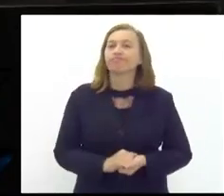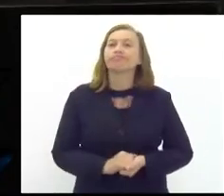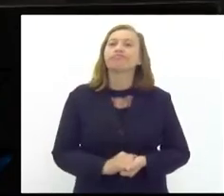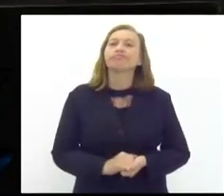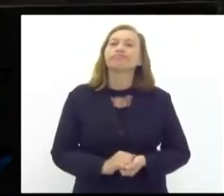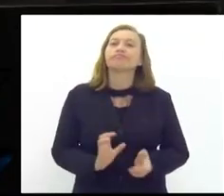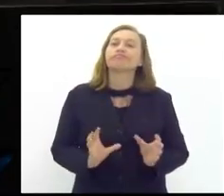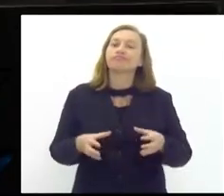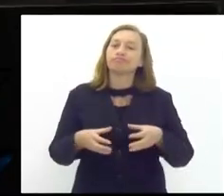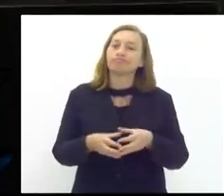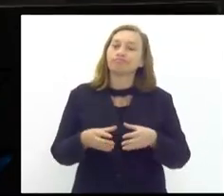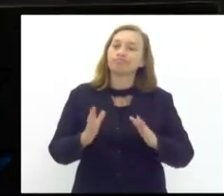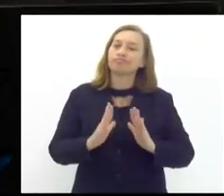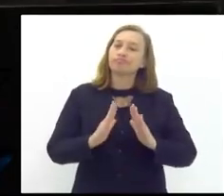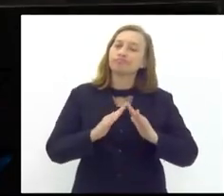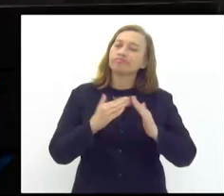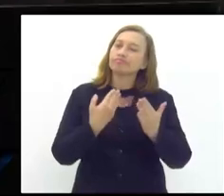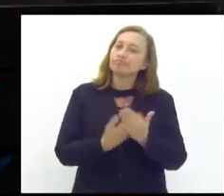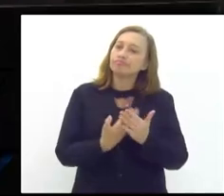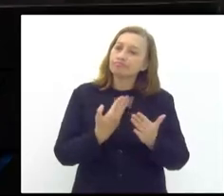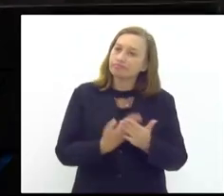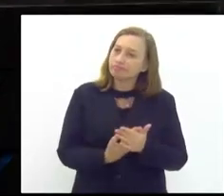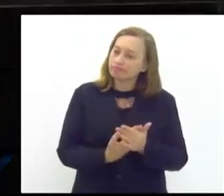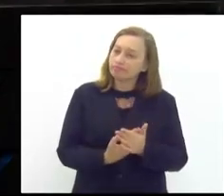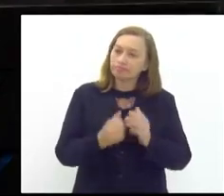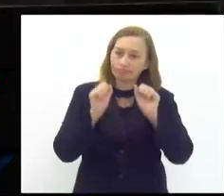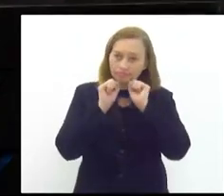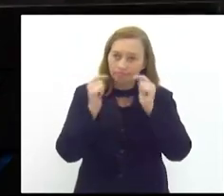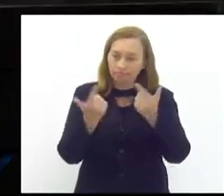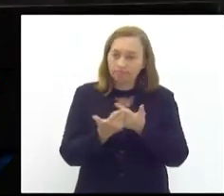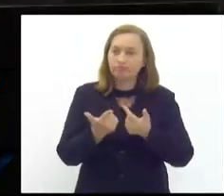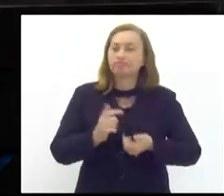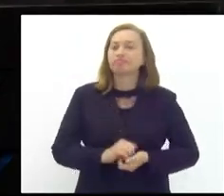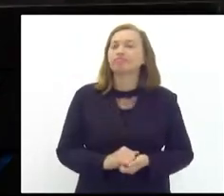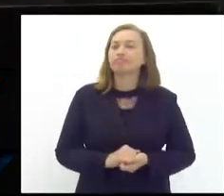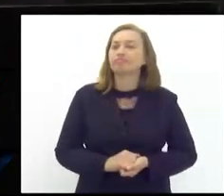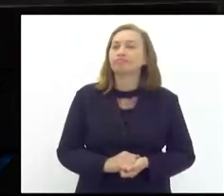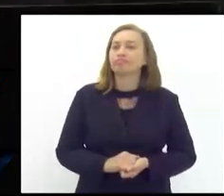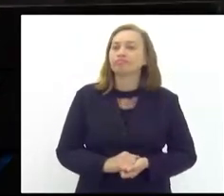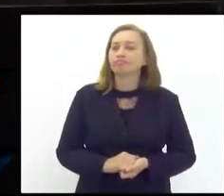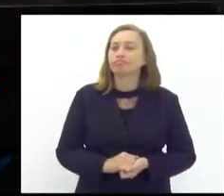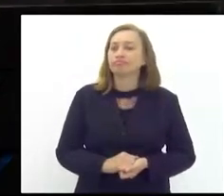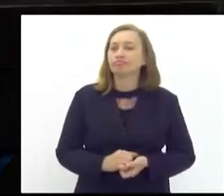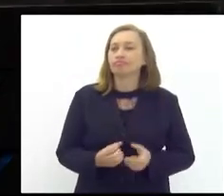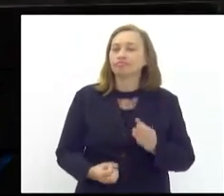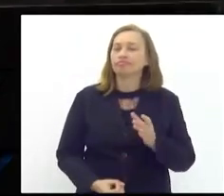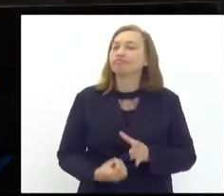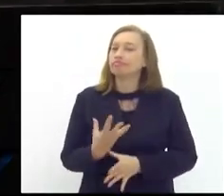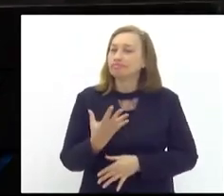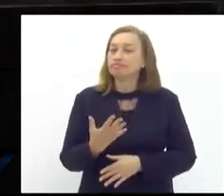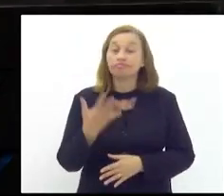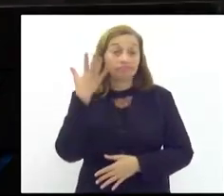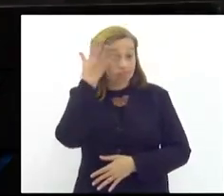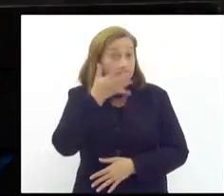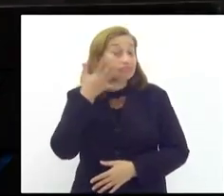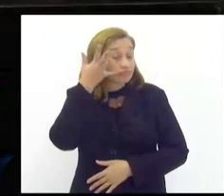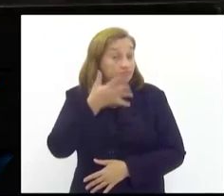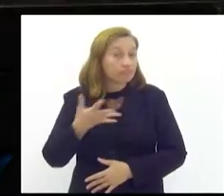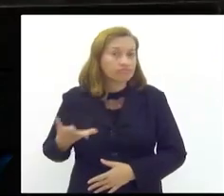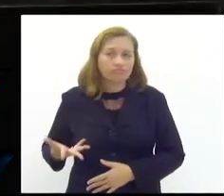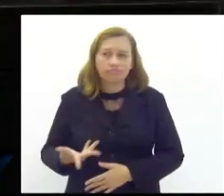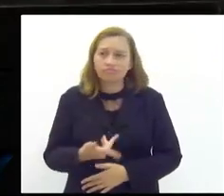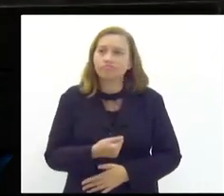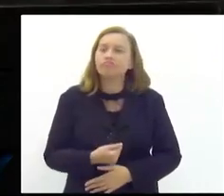equipe da escola do Legislativo desta casa da alerj que promoveu uma brilhante palestra com